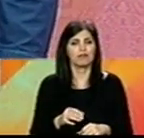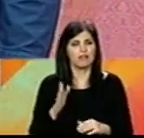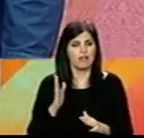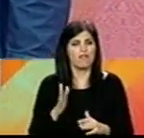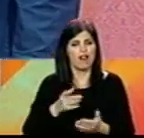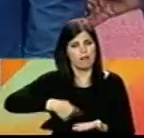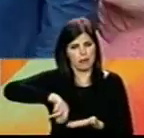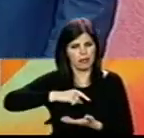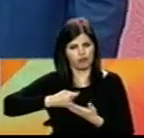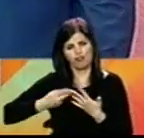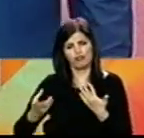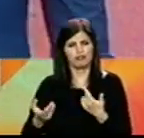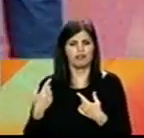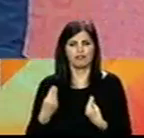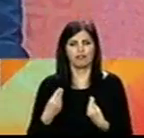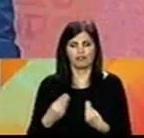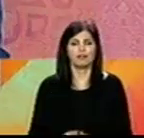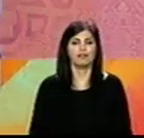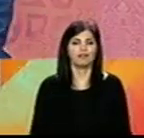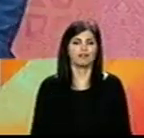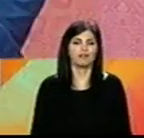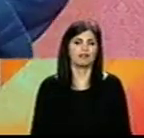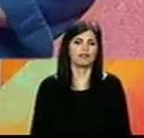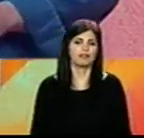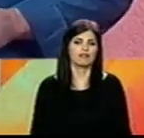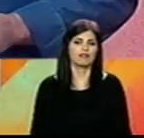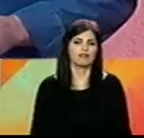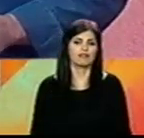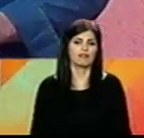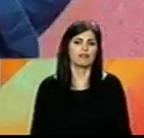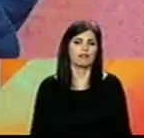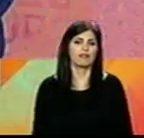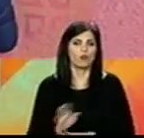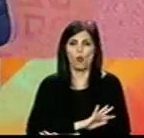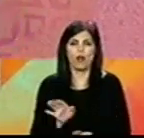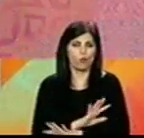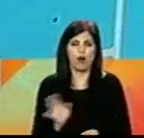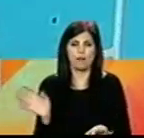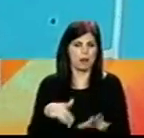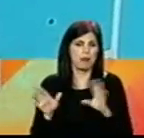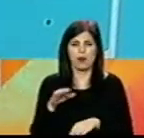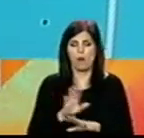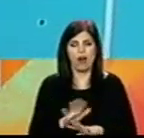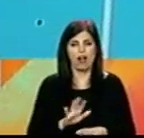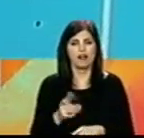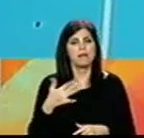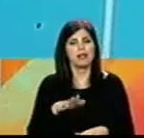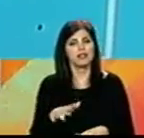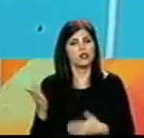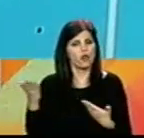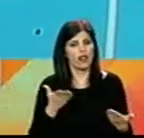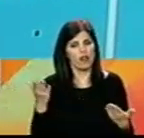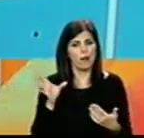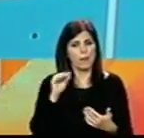platos buenos, buenos. Ya no hay vagas. Desculpen, mas ya no hay. Felizmente. ¿Mas há mais chefes convidados